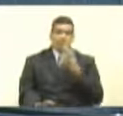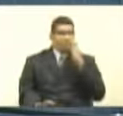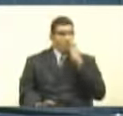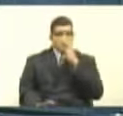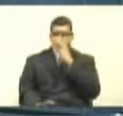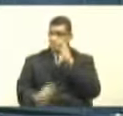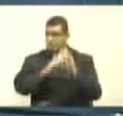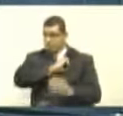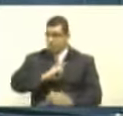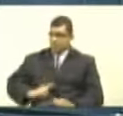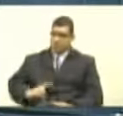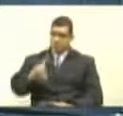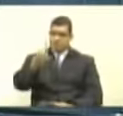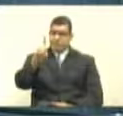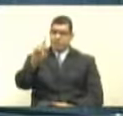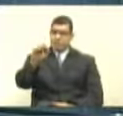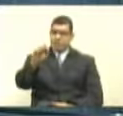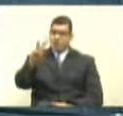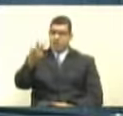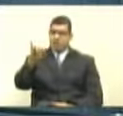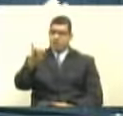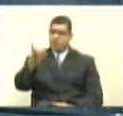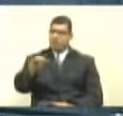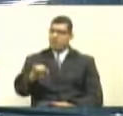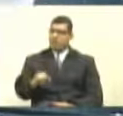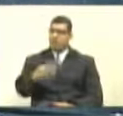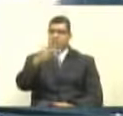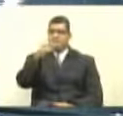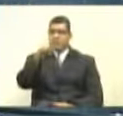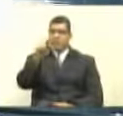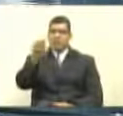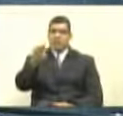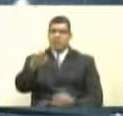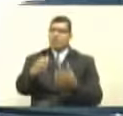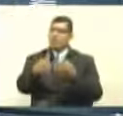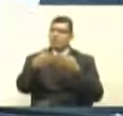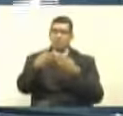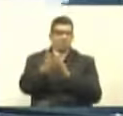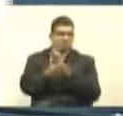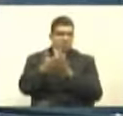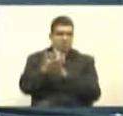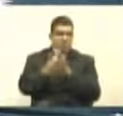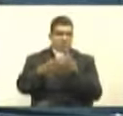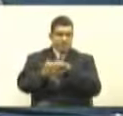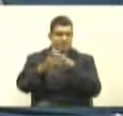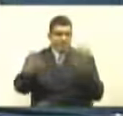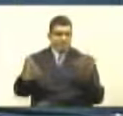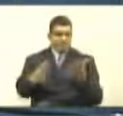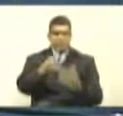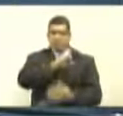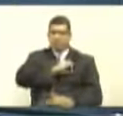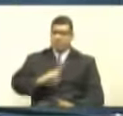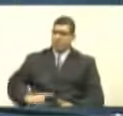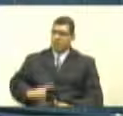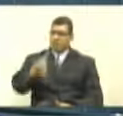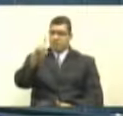Davi Almeida, a PGE não pediu a exclusão de nenhum deputado Davi